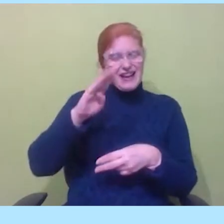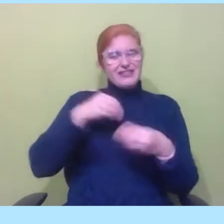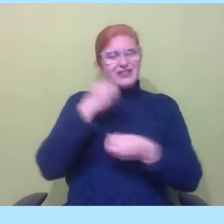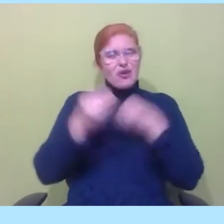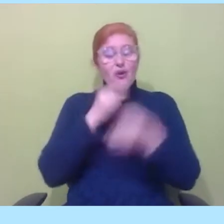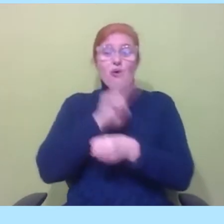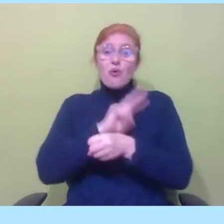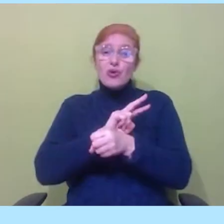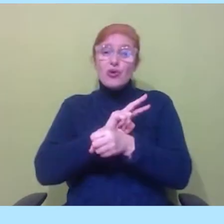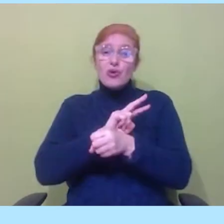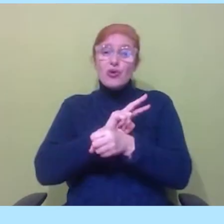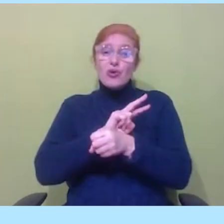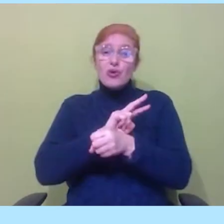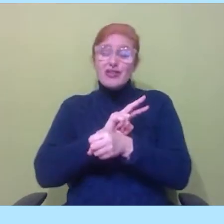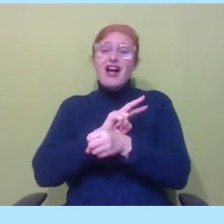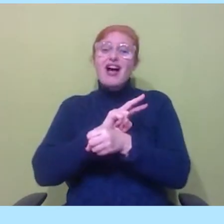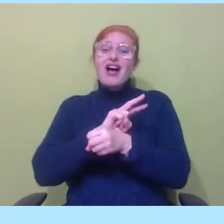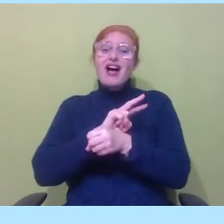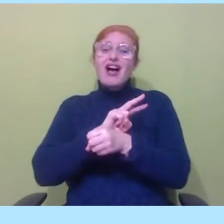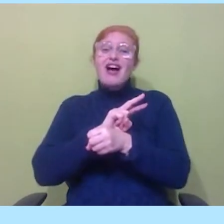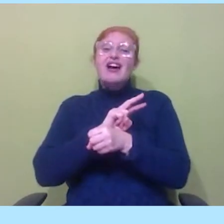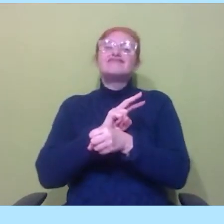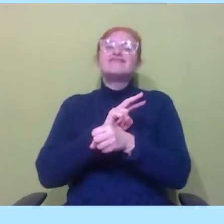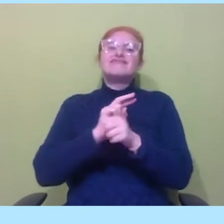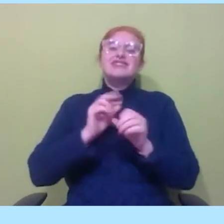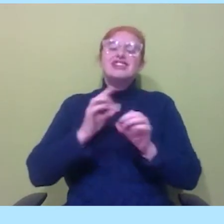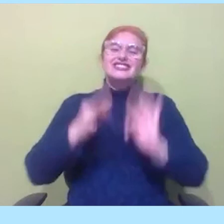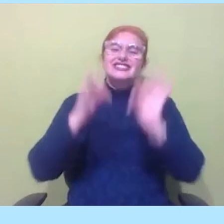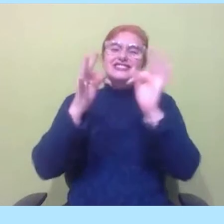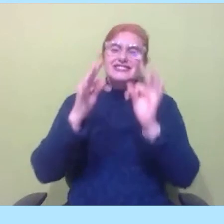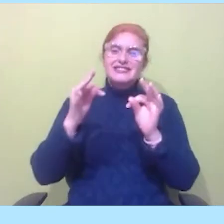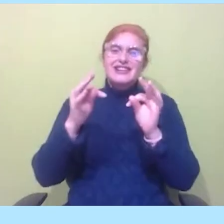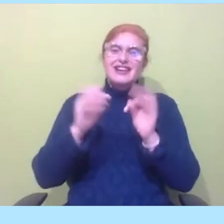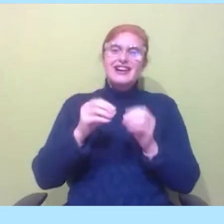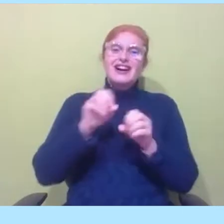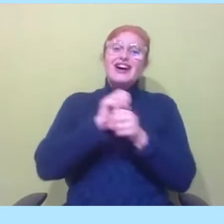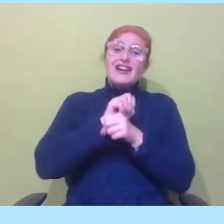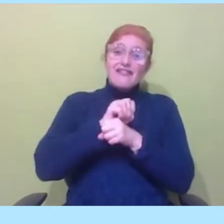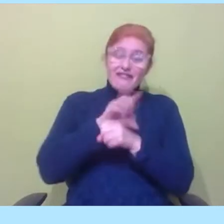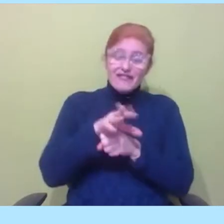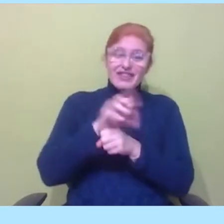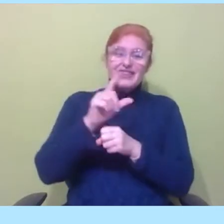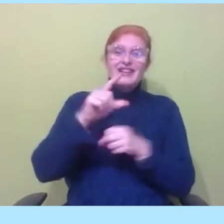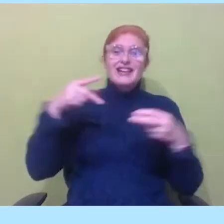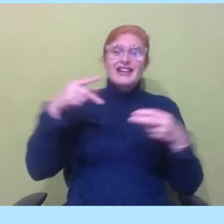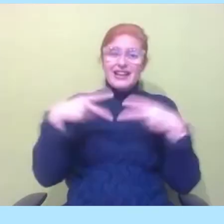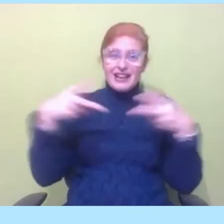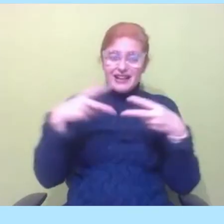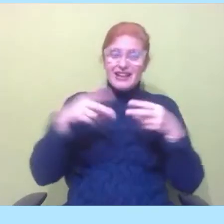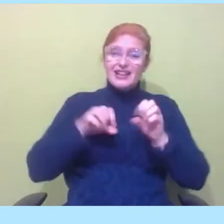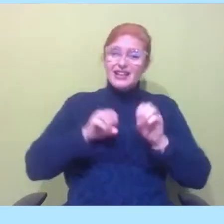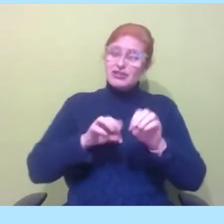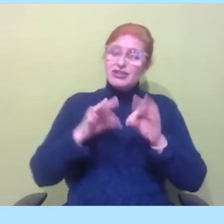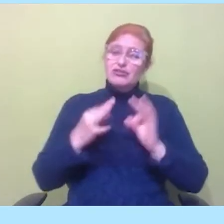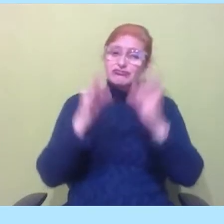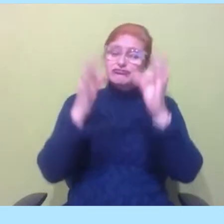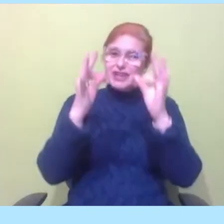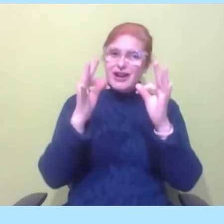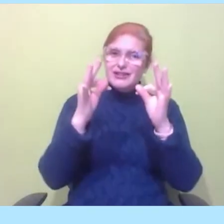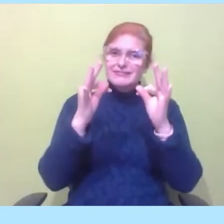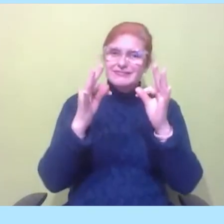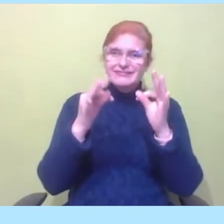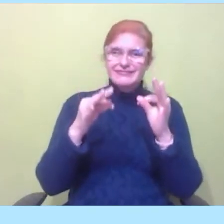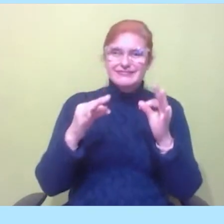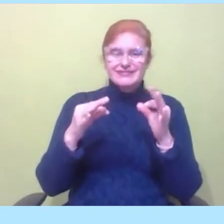pá, manda um link, né, de educação digital, né? Assim, meio que como quem não quer, olha, gente, né? Aqui